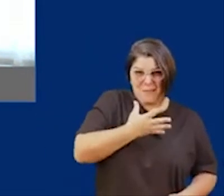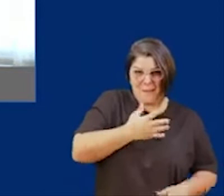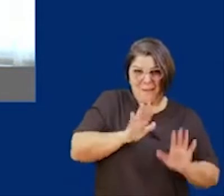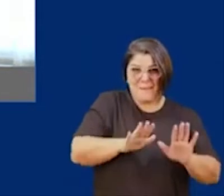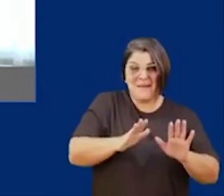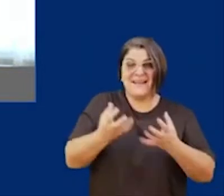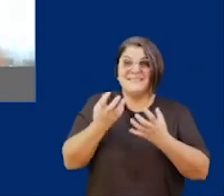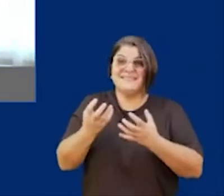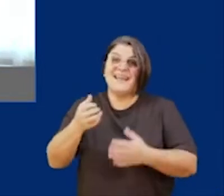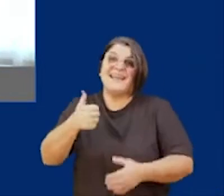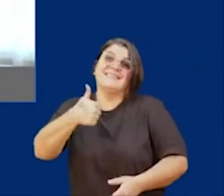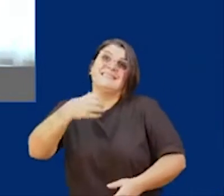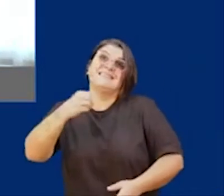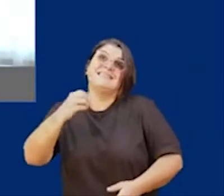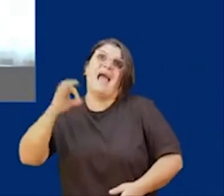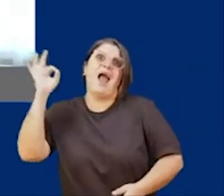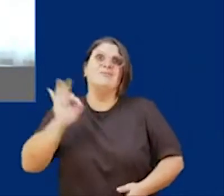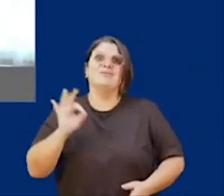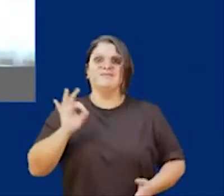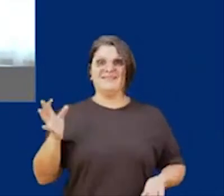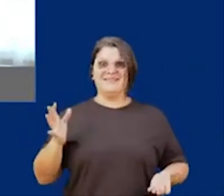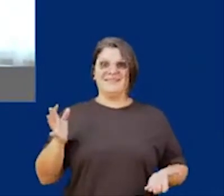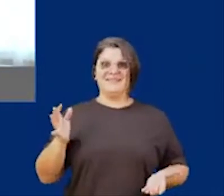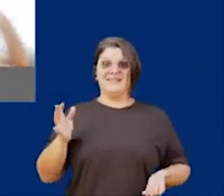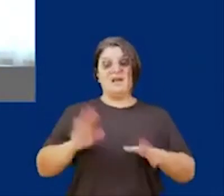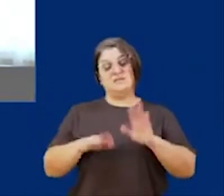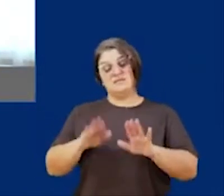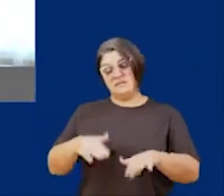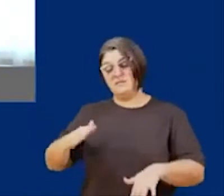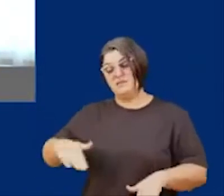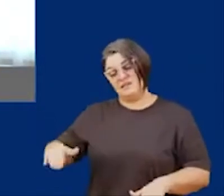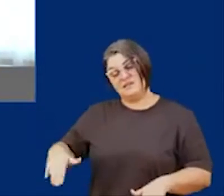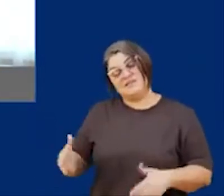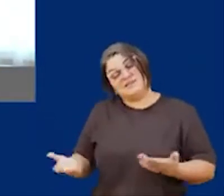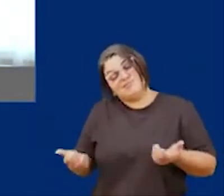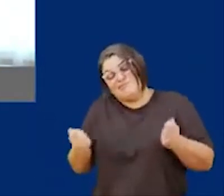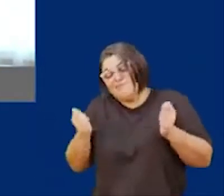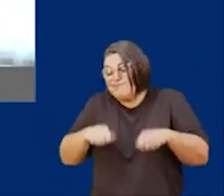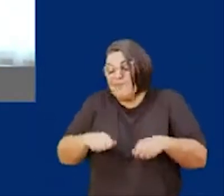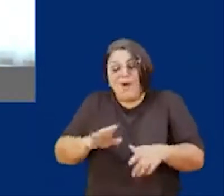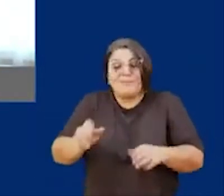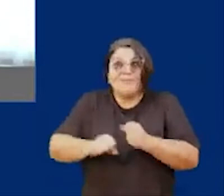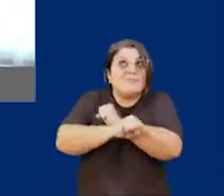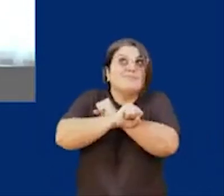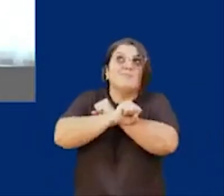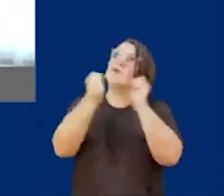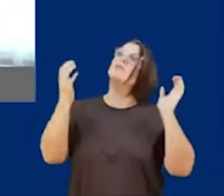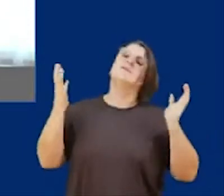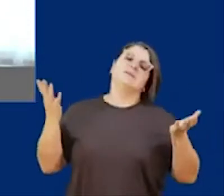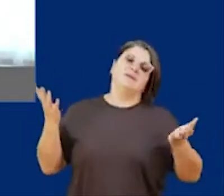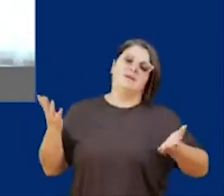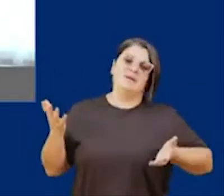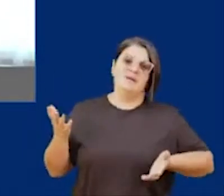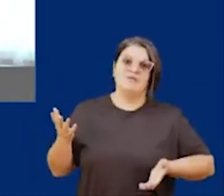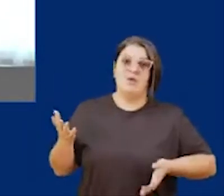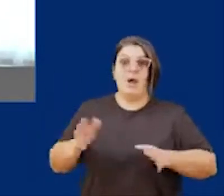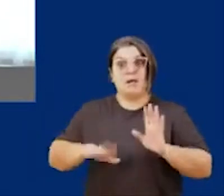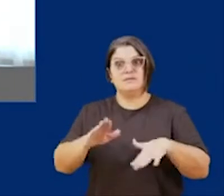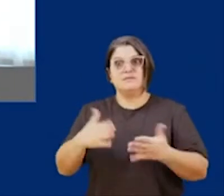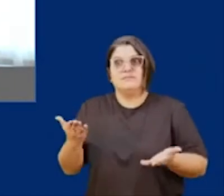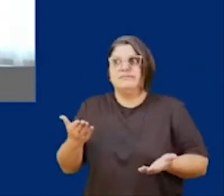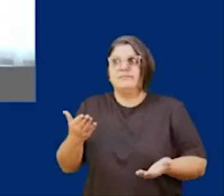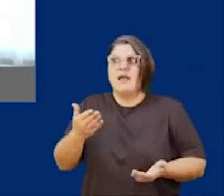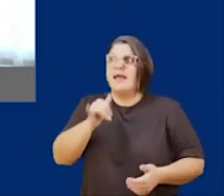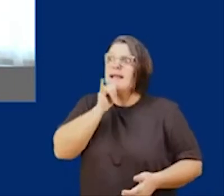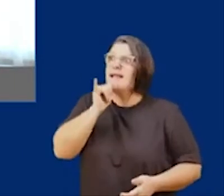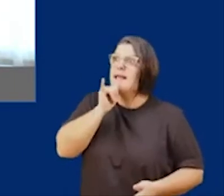perto de 100%, porque para algumas crianças pode não ser possível, né? Você pode ter situações específicas, né? No caso de falecimento da mulher, pode,